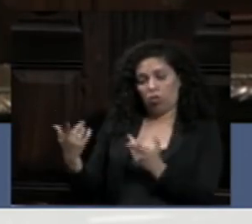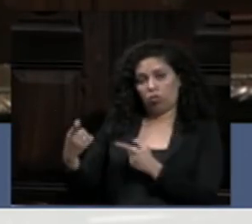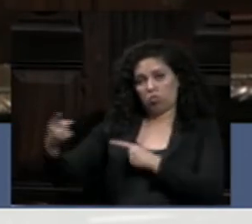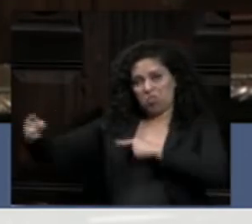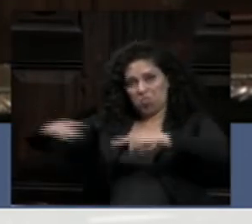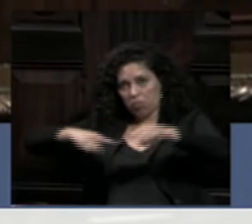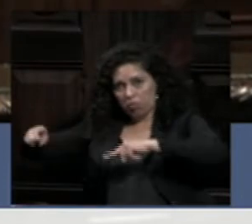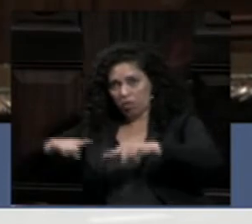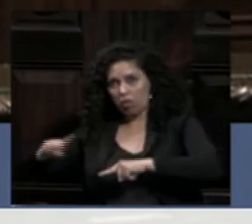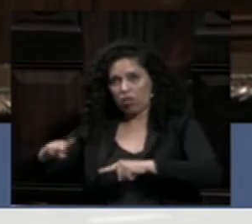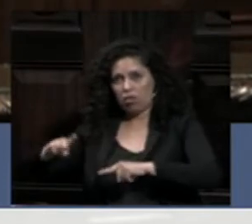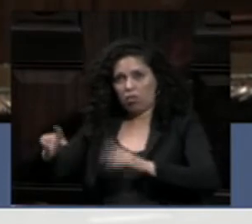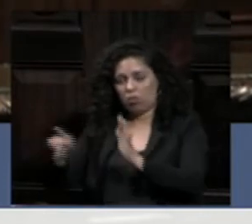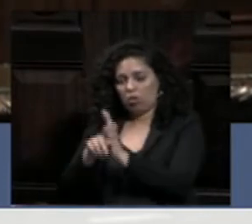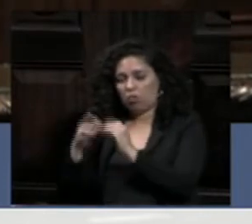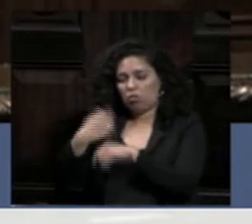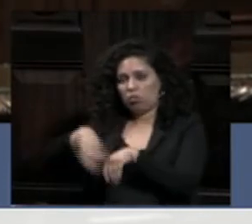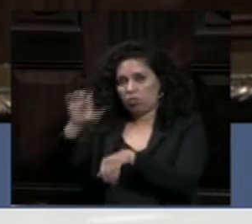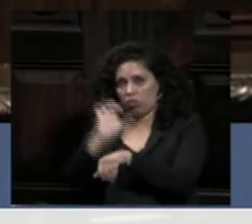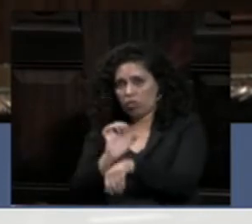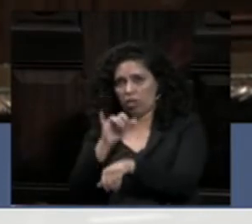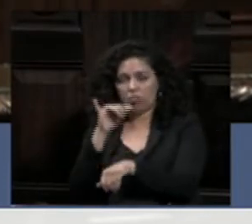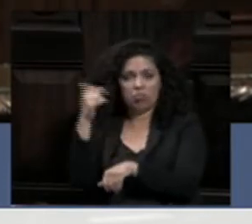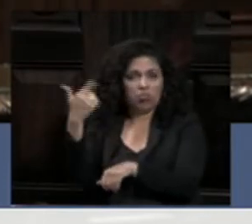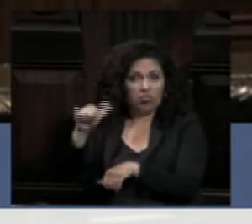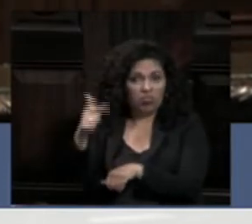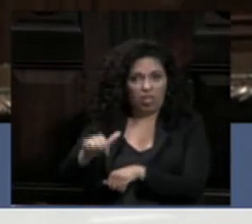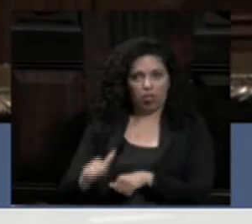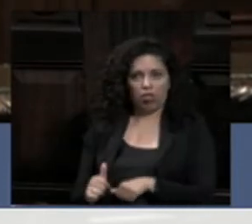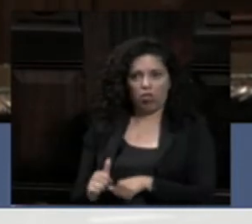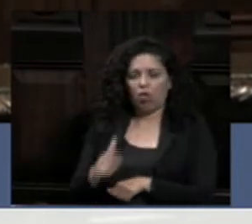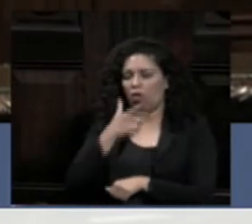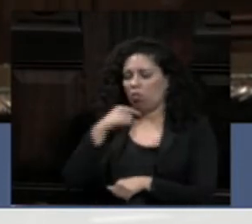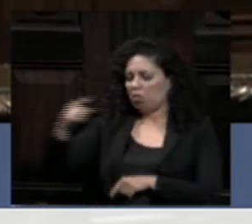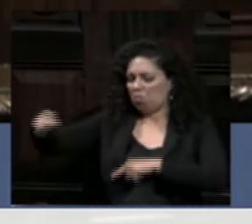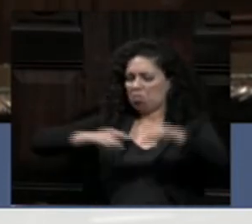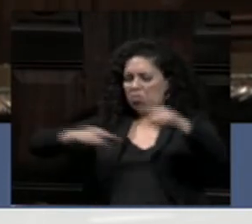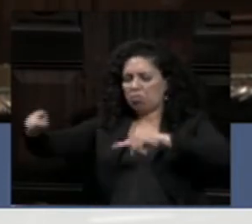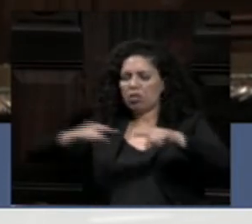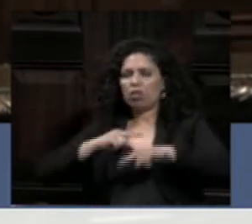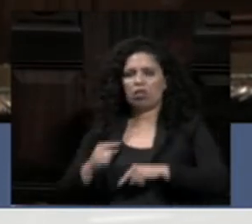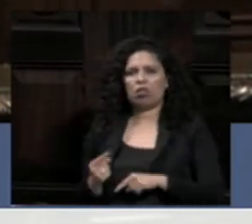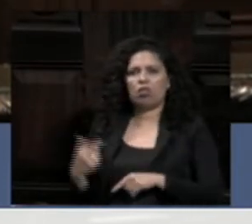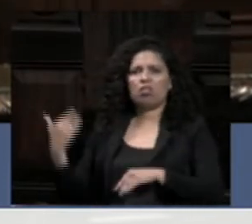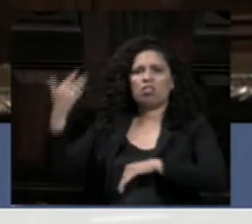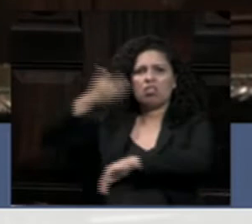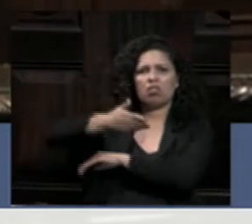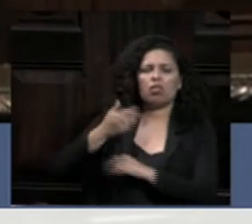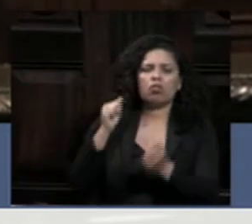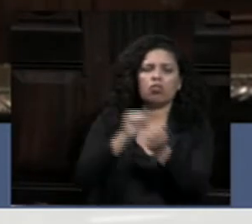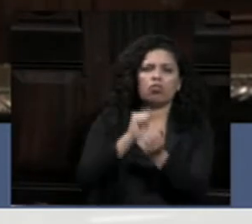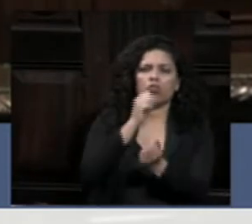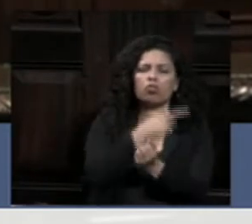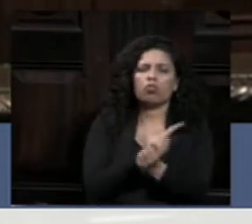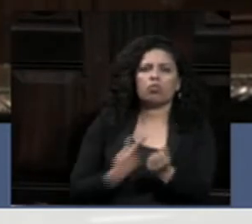que possa peitar quem quer que seja, que possa peitar o presidente da República para defender os interesses do